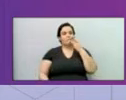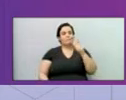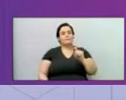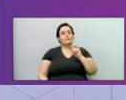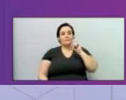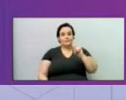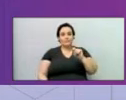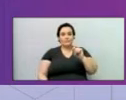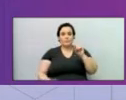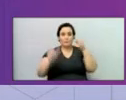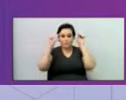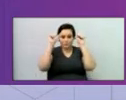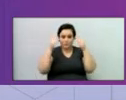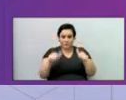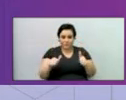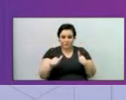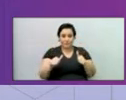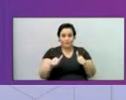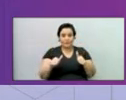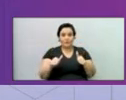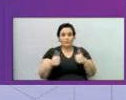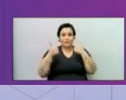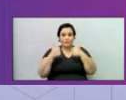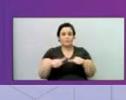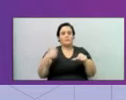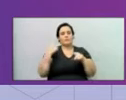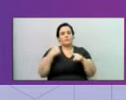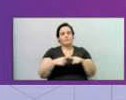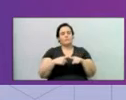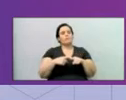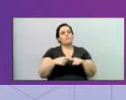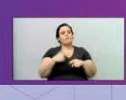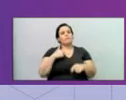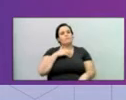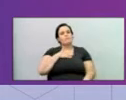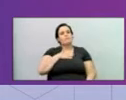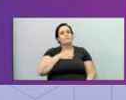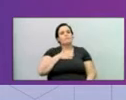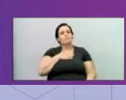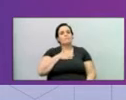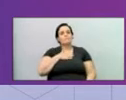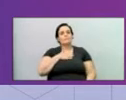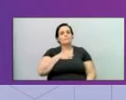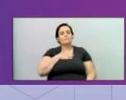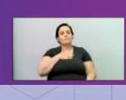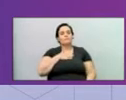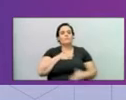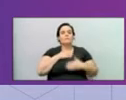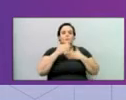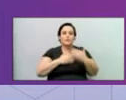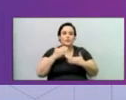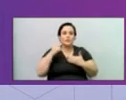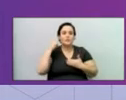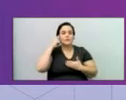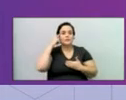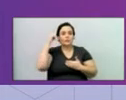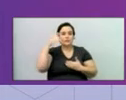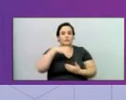a imagem está é porque não dá do momento né o assim nesse processo de criar situações para